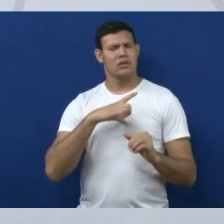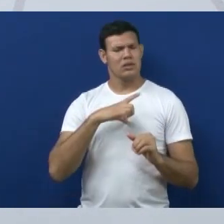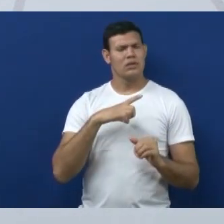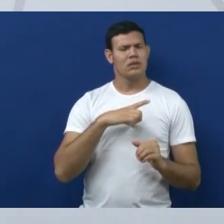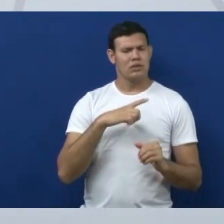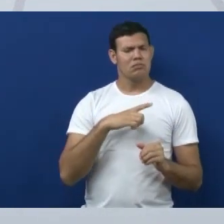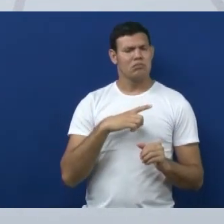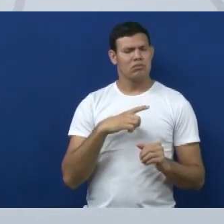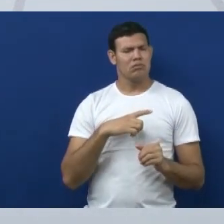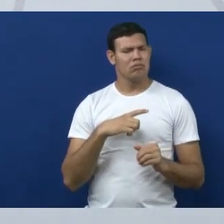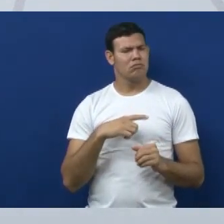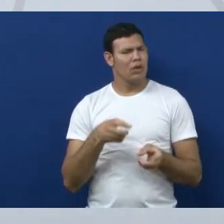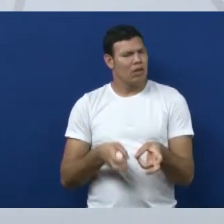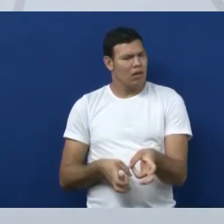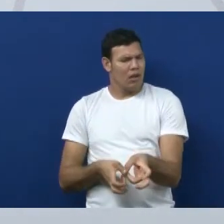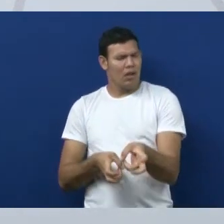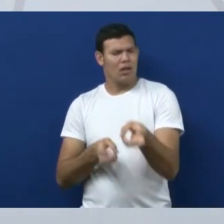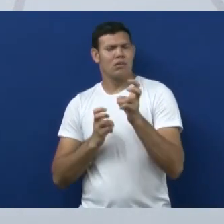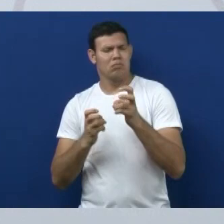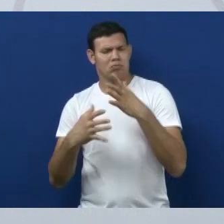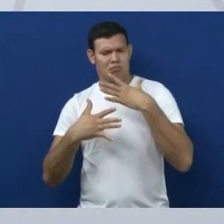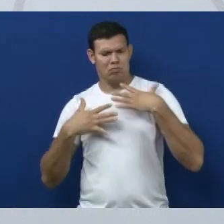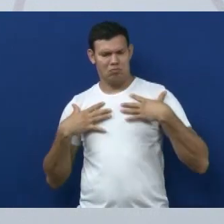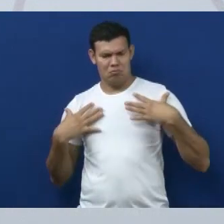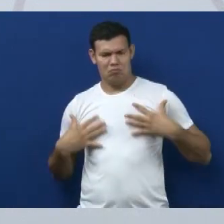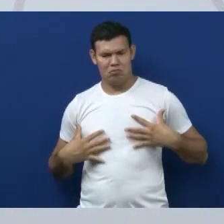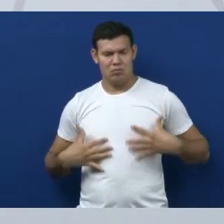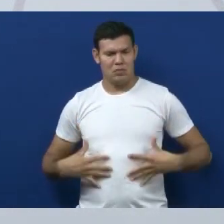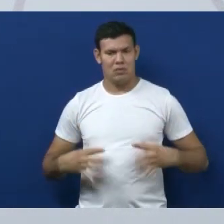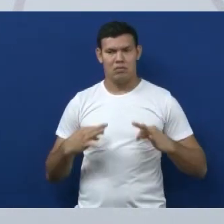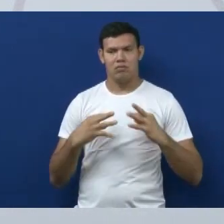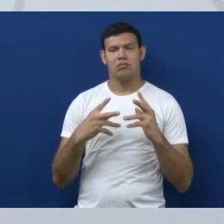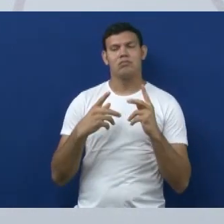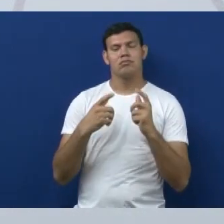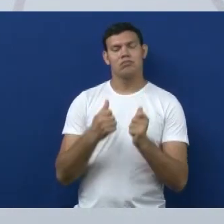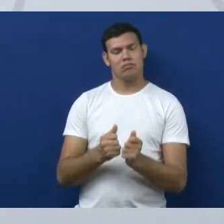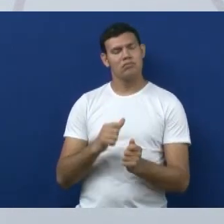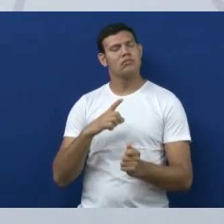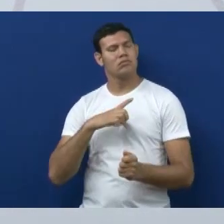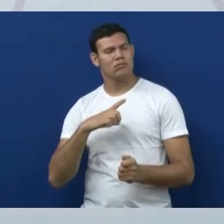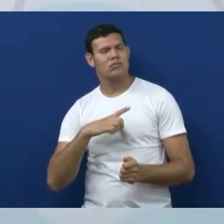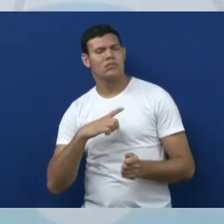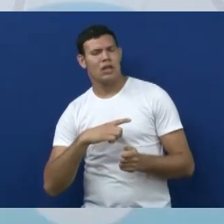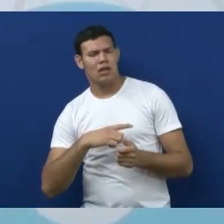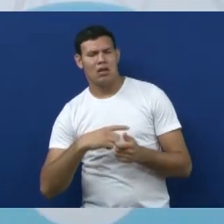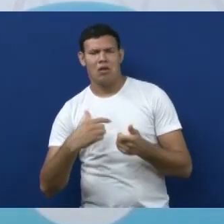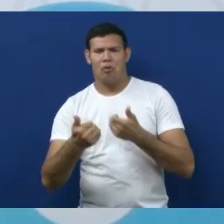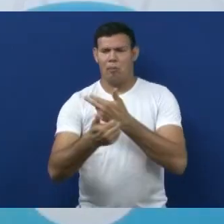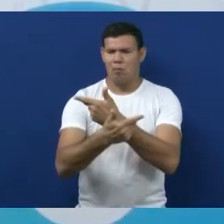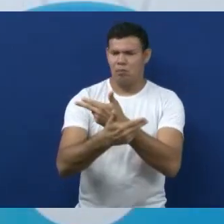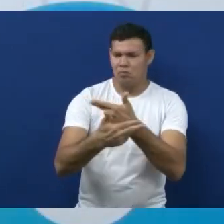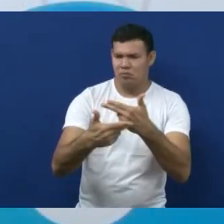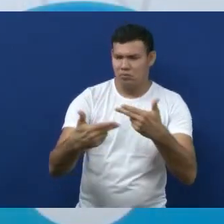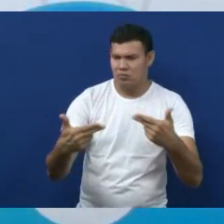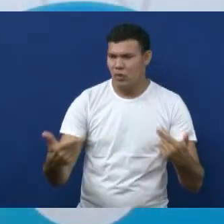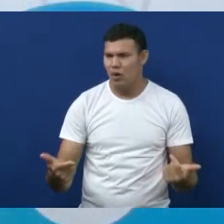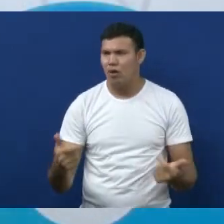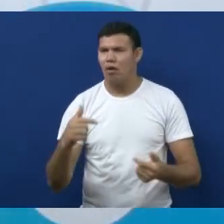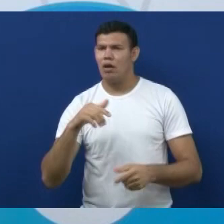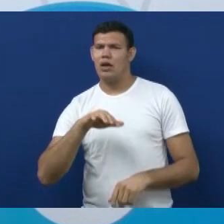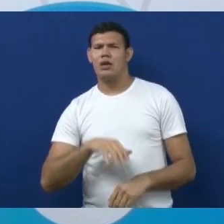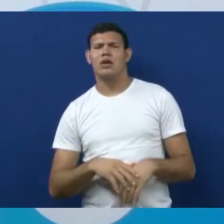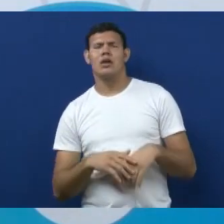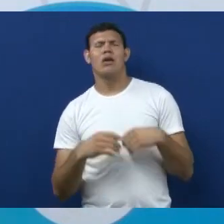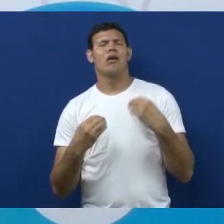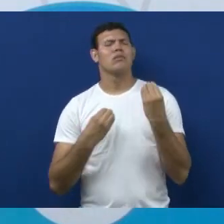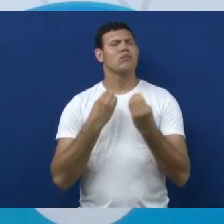em você despertar os seus sentidos. Existem matérias com propriedades funcionais. Como